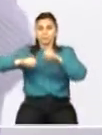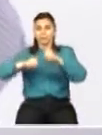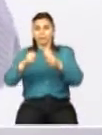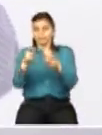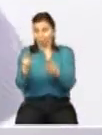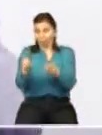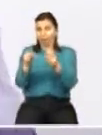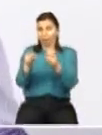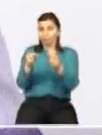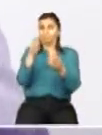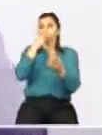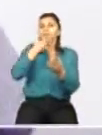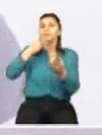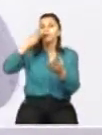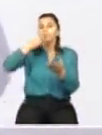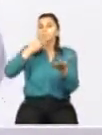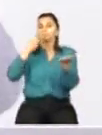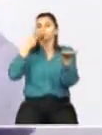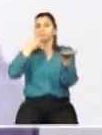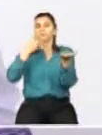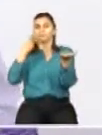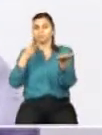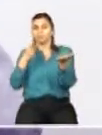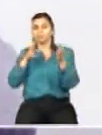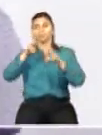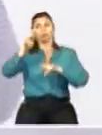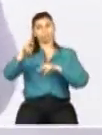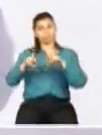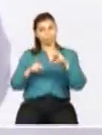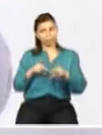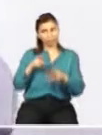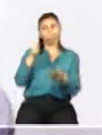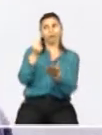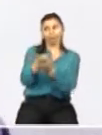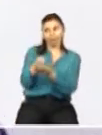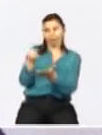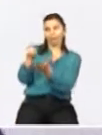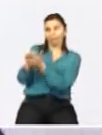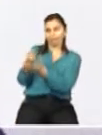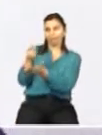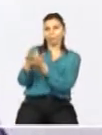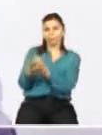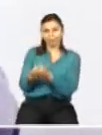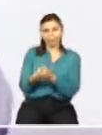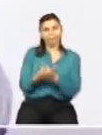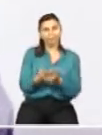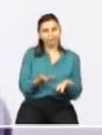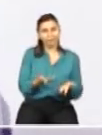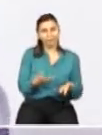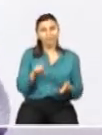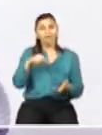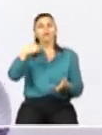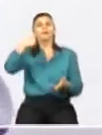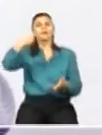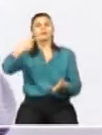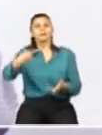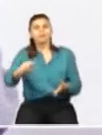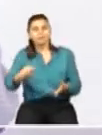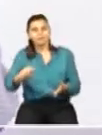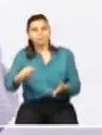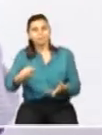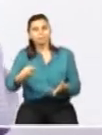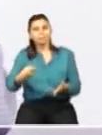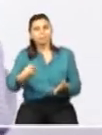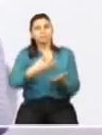a comunidade nos acolhendo, valorizando o nosso trabalho, nos dando preferência do que trabalhávamos, e depois viemos para a vida pública